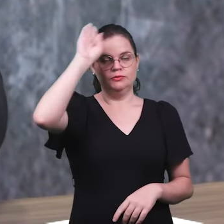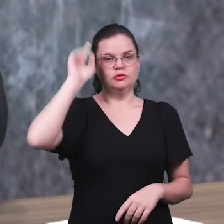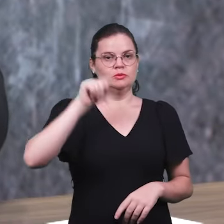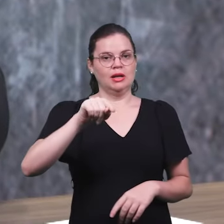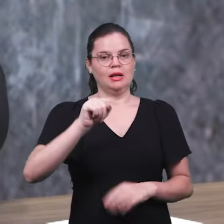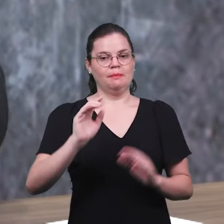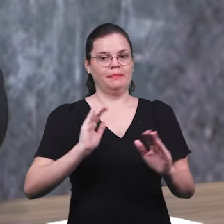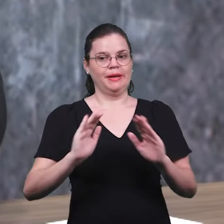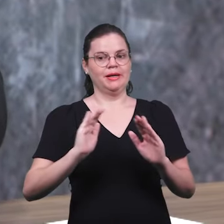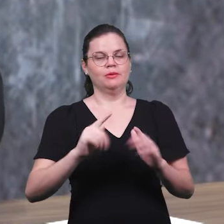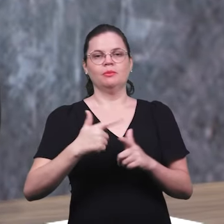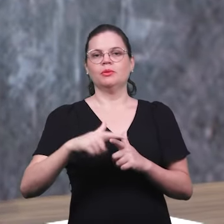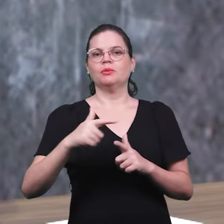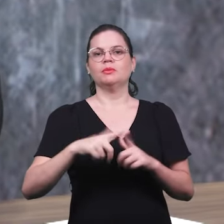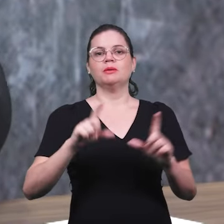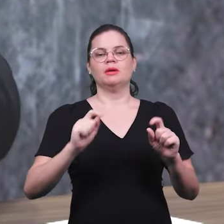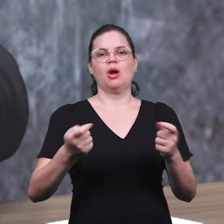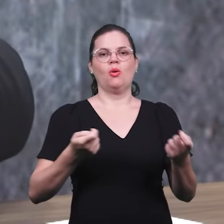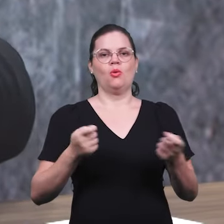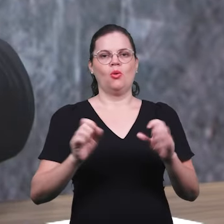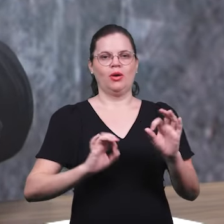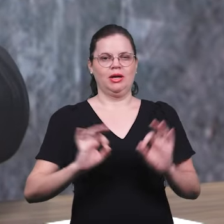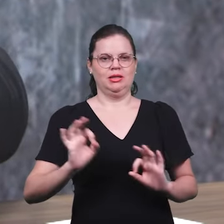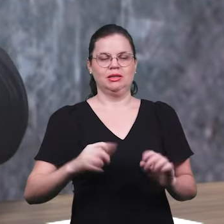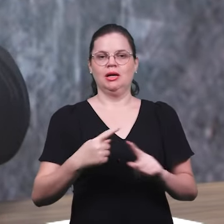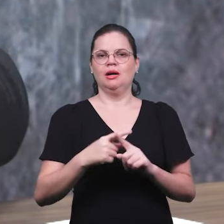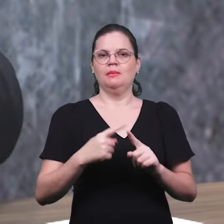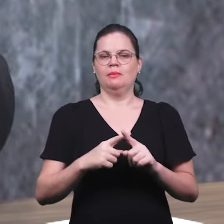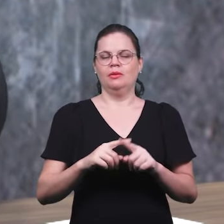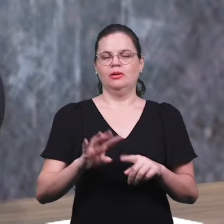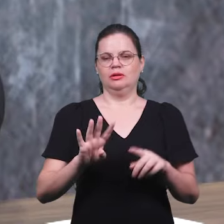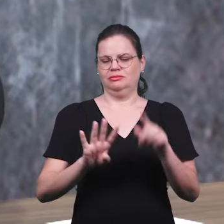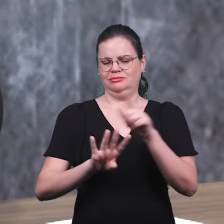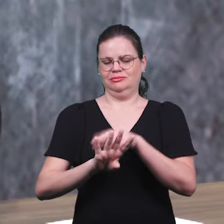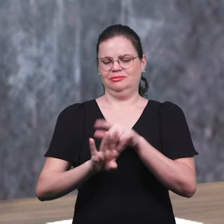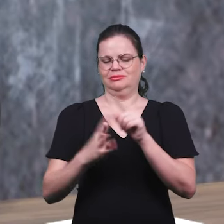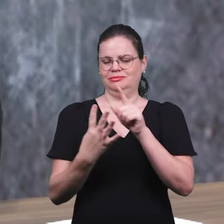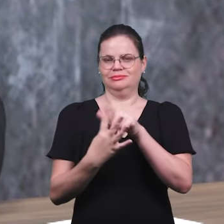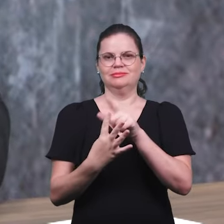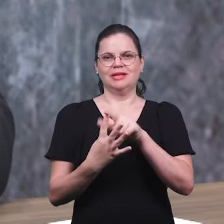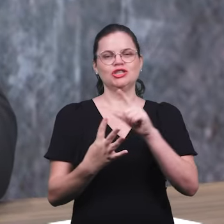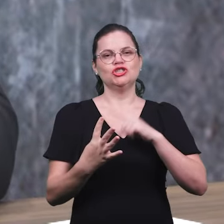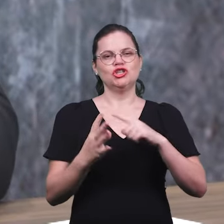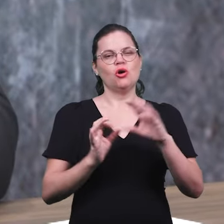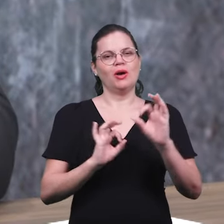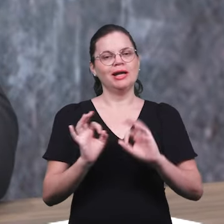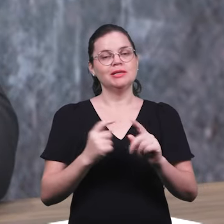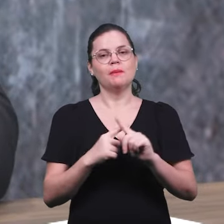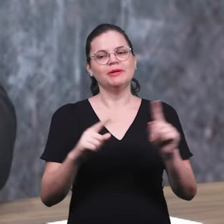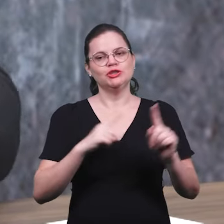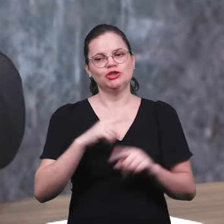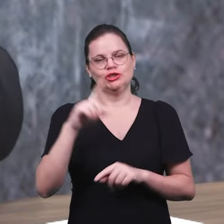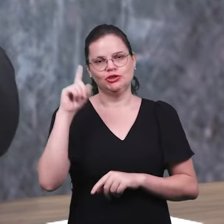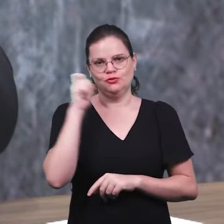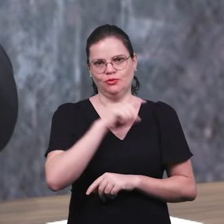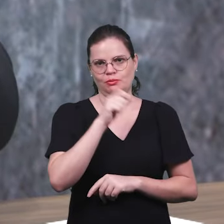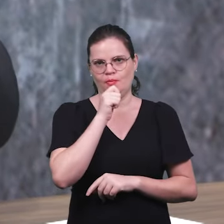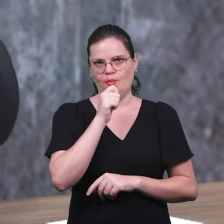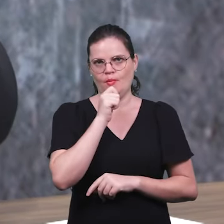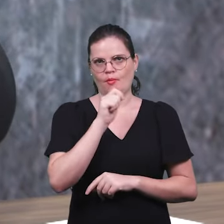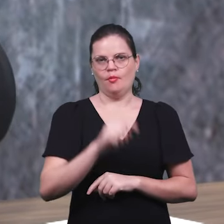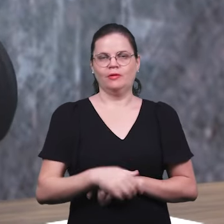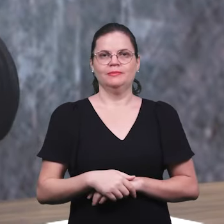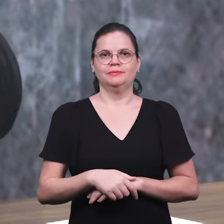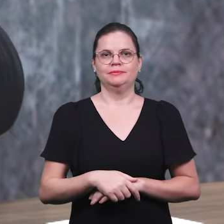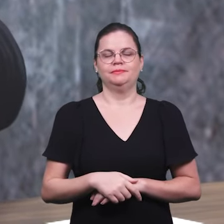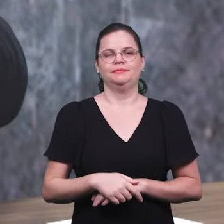organização. O Diocleciano tinha dado uma arrumada nas coisas, mas ainda havia dificuldades muito grandes. E aí começa